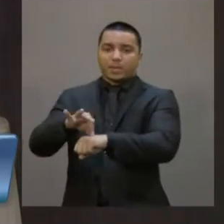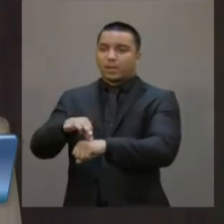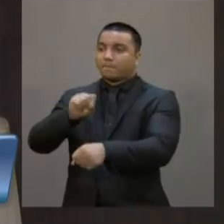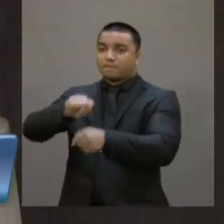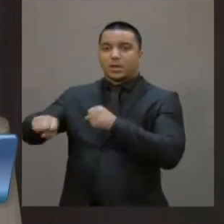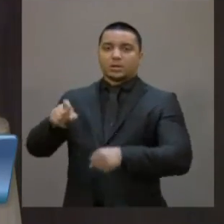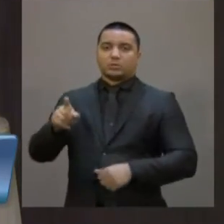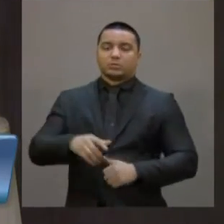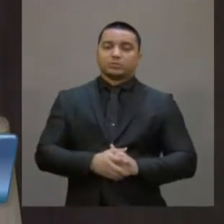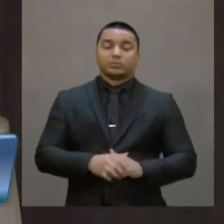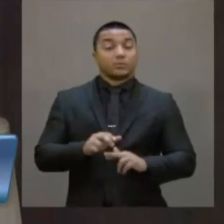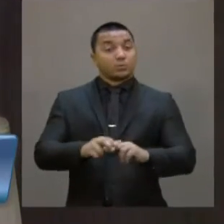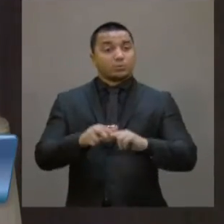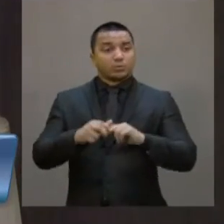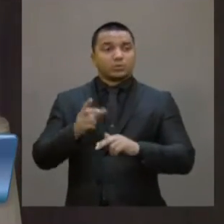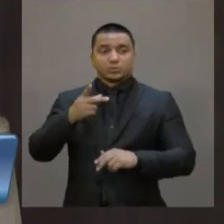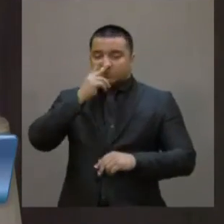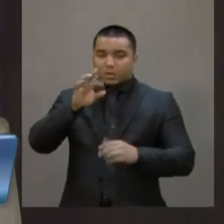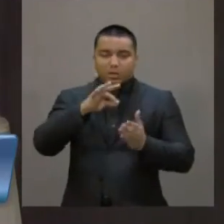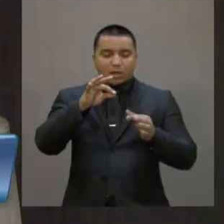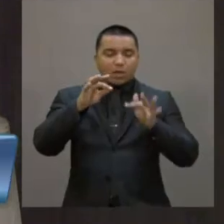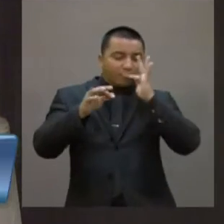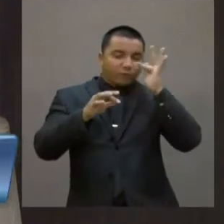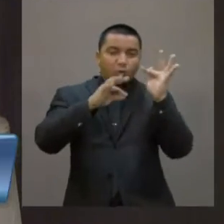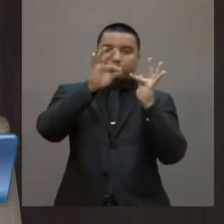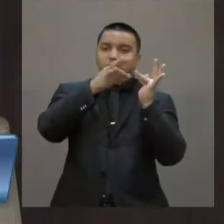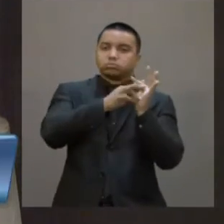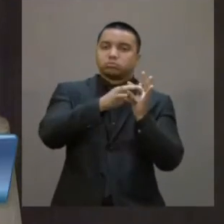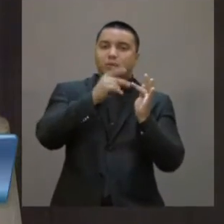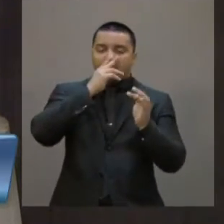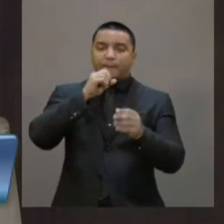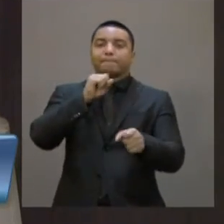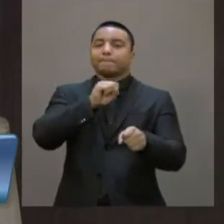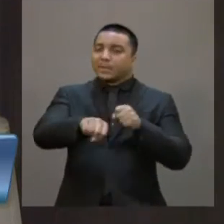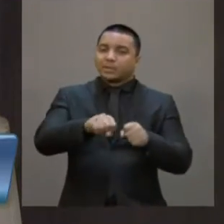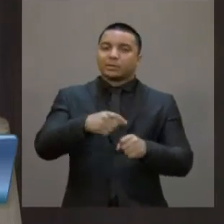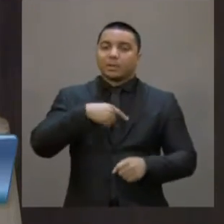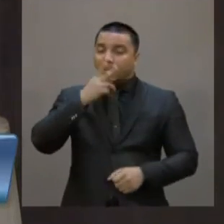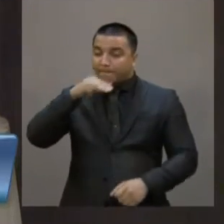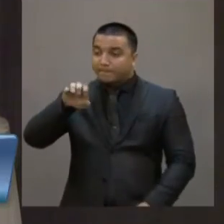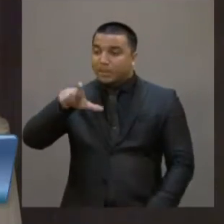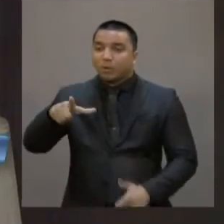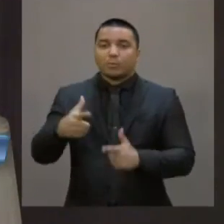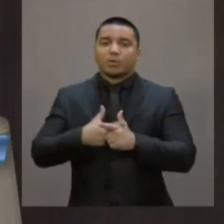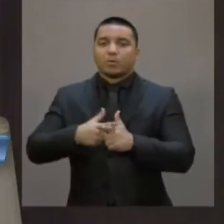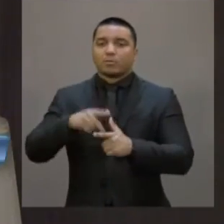Matam as abelhas, portanto, matam a polinização e vão impactar no mel. Vamos lembrar